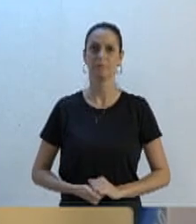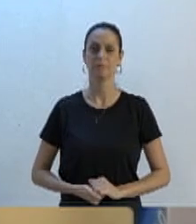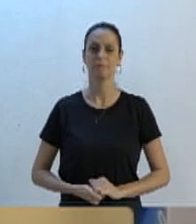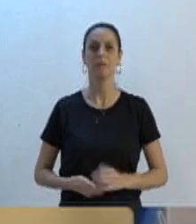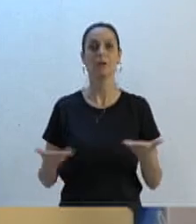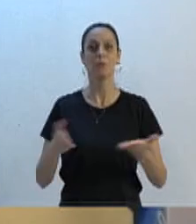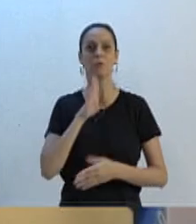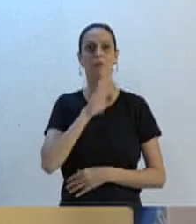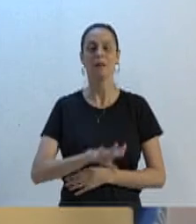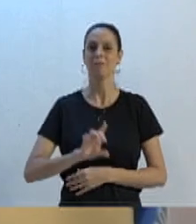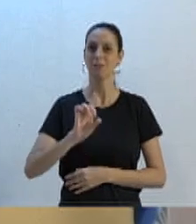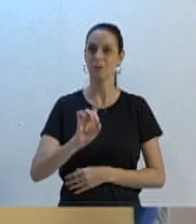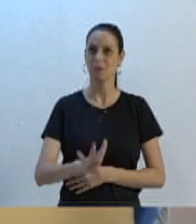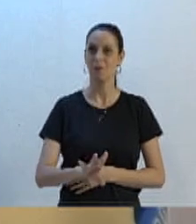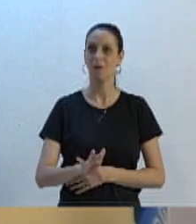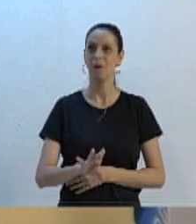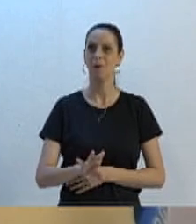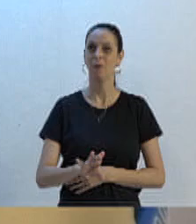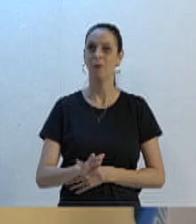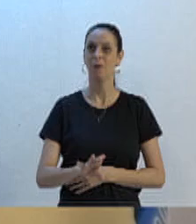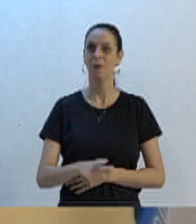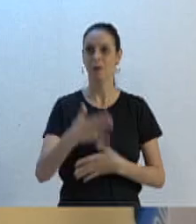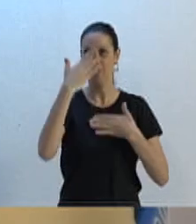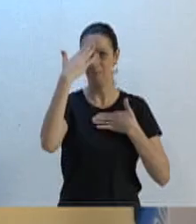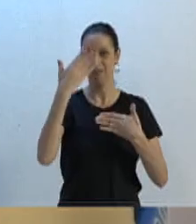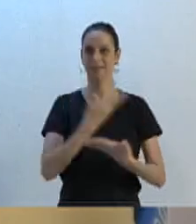isso na tarde de hoje e muito obrigado